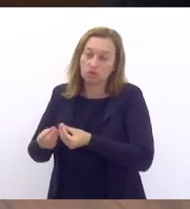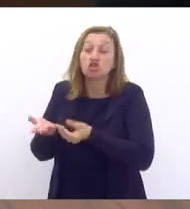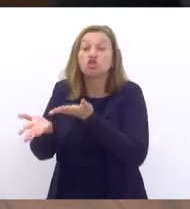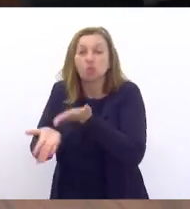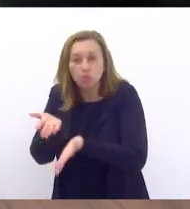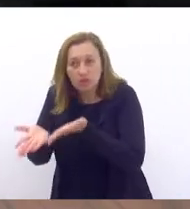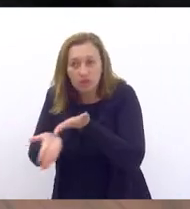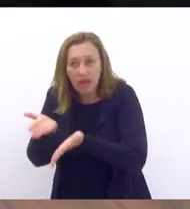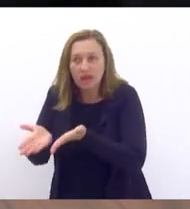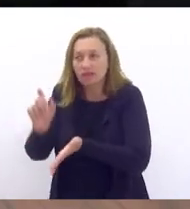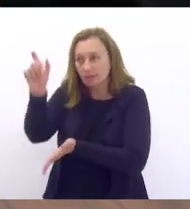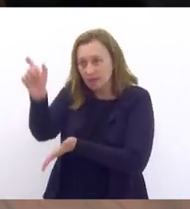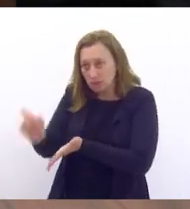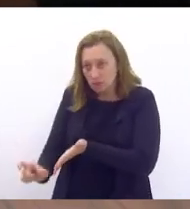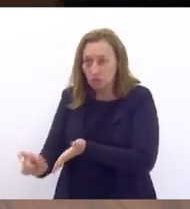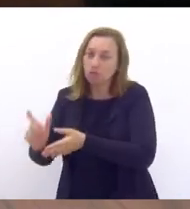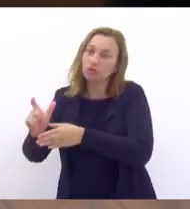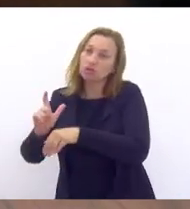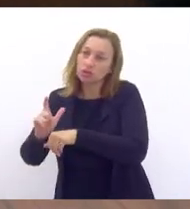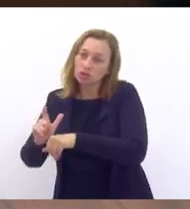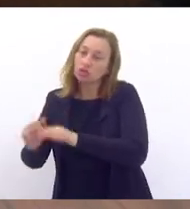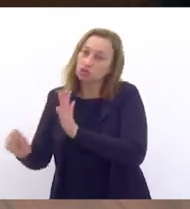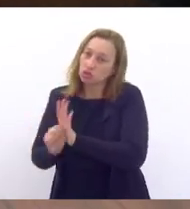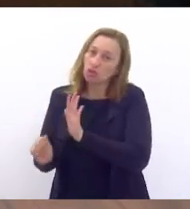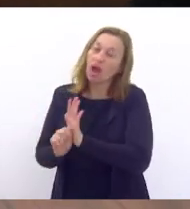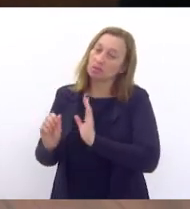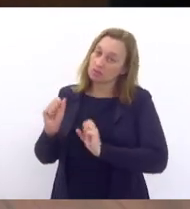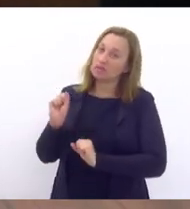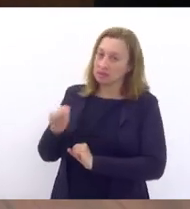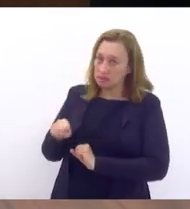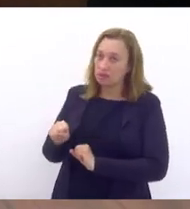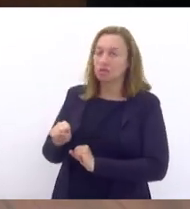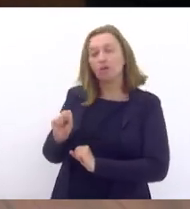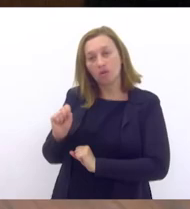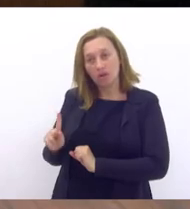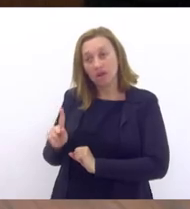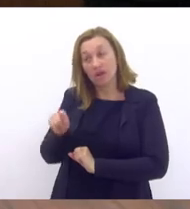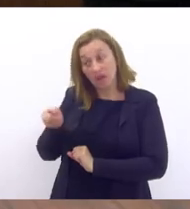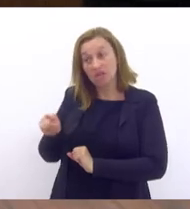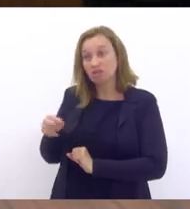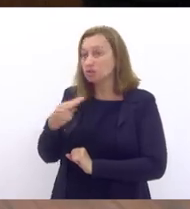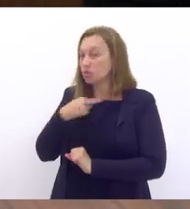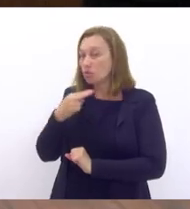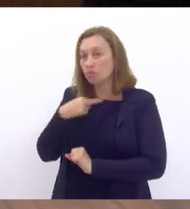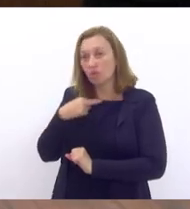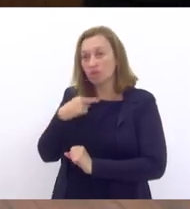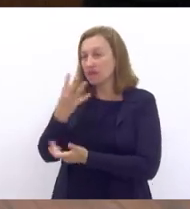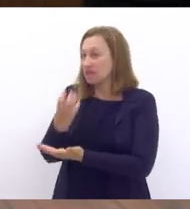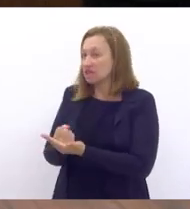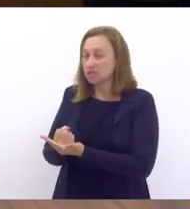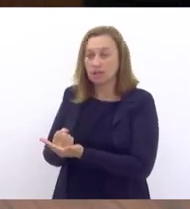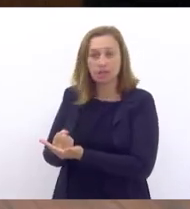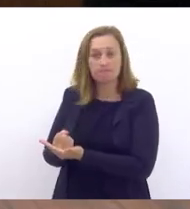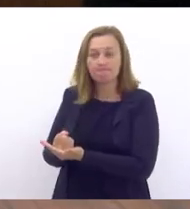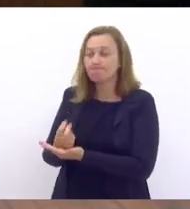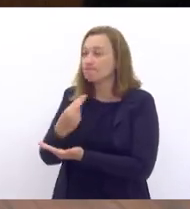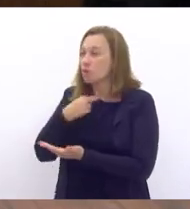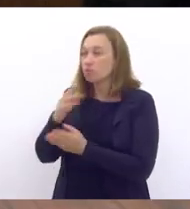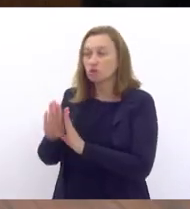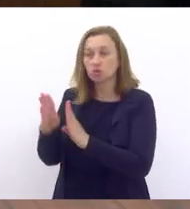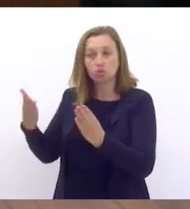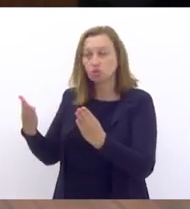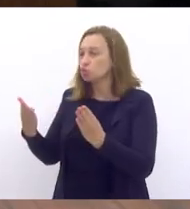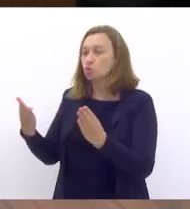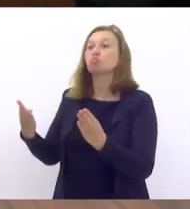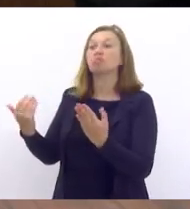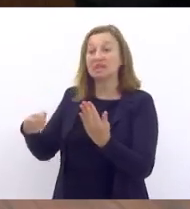cuidar da pessoa com drogadição, tem. E essas não podem ser cadastradas e não podem estar abertas